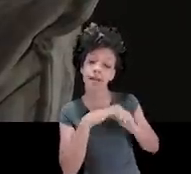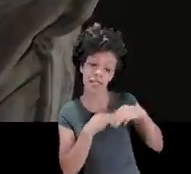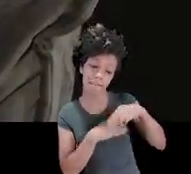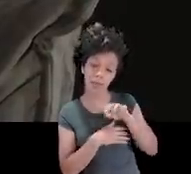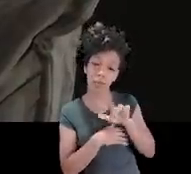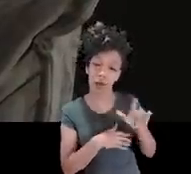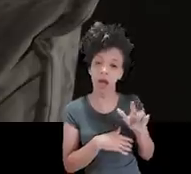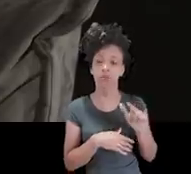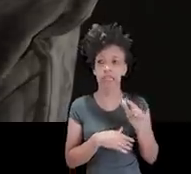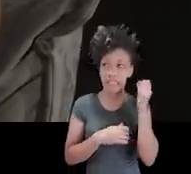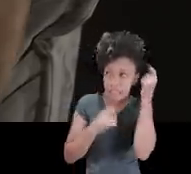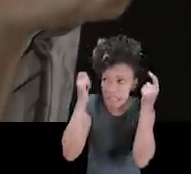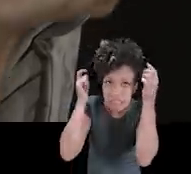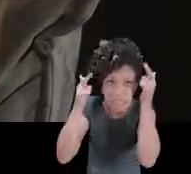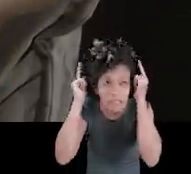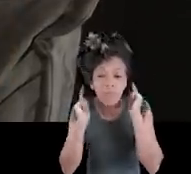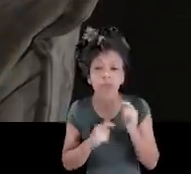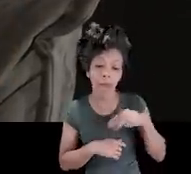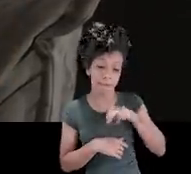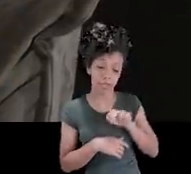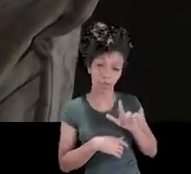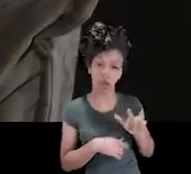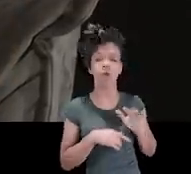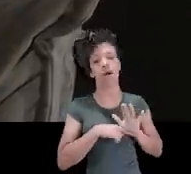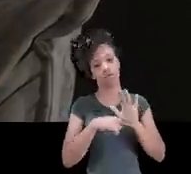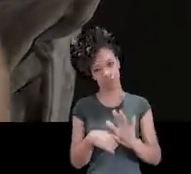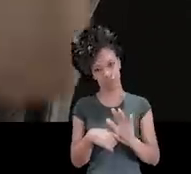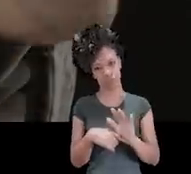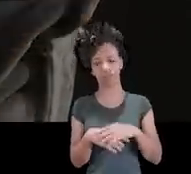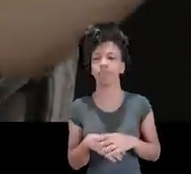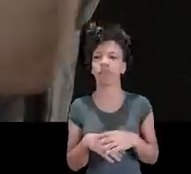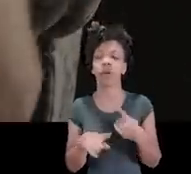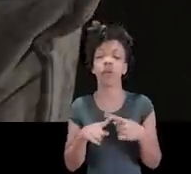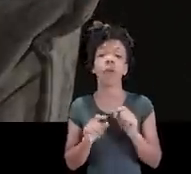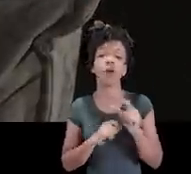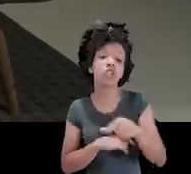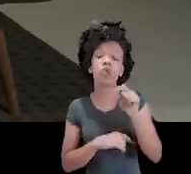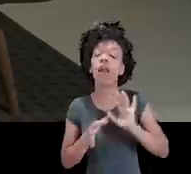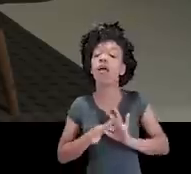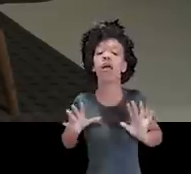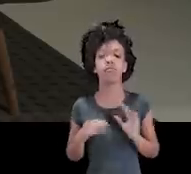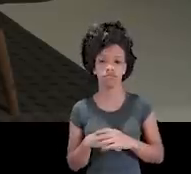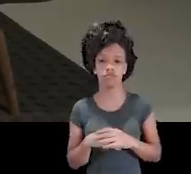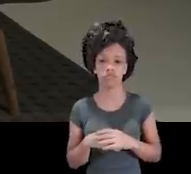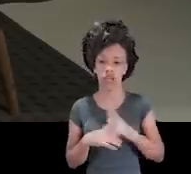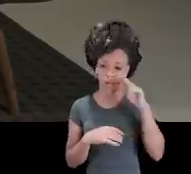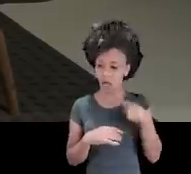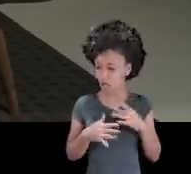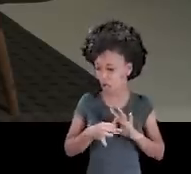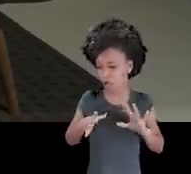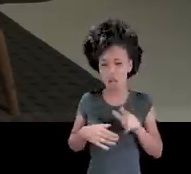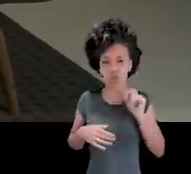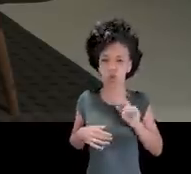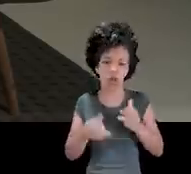cara tá ficando careca, não tá gostando. A manual ajuda. Porque pode... Eu acho que a grande questão é, você pode escolher o que você quer ser. Se escolher como ela escolheu, eu tô... Ela